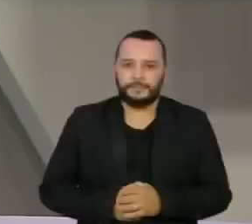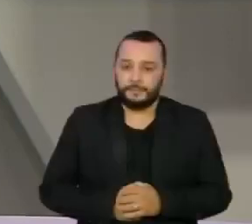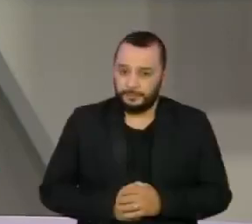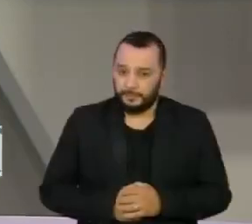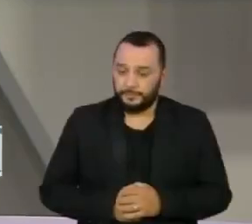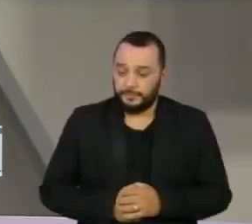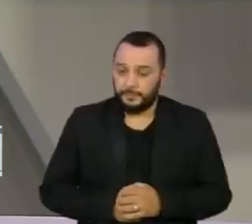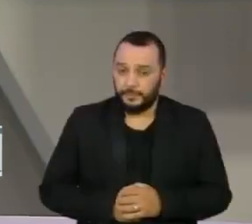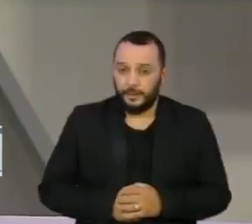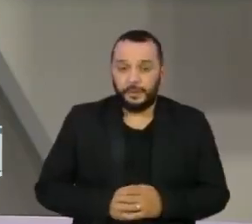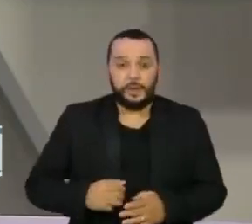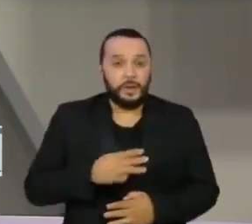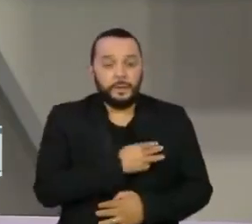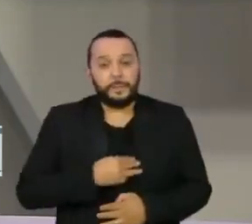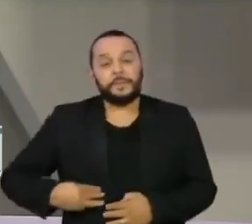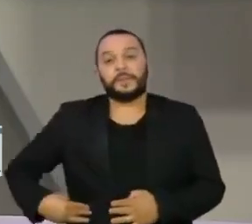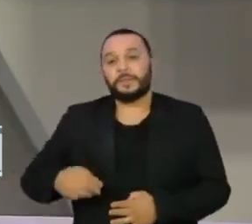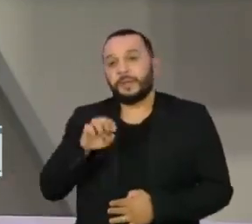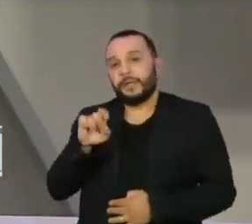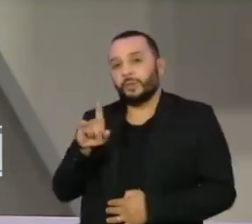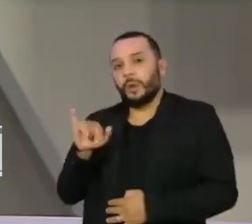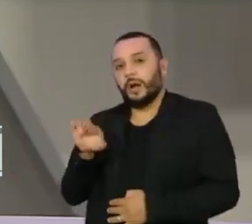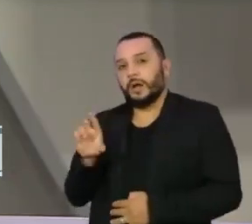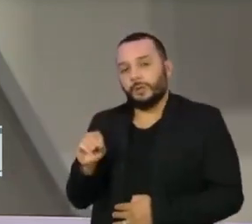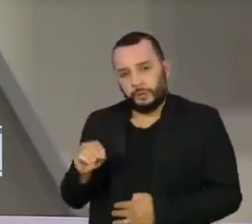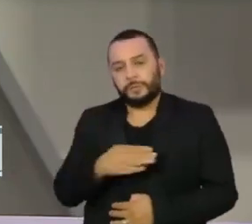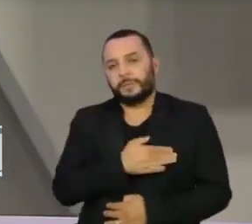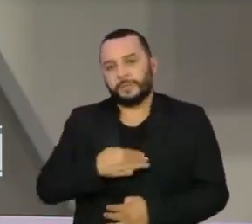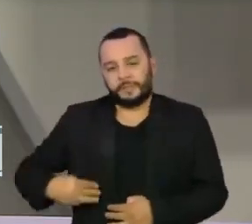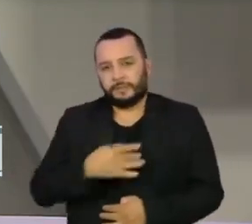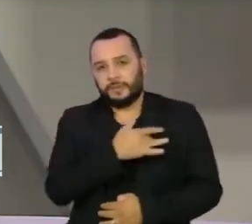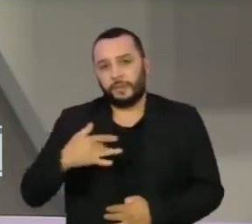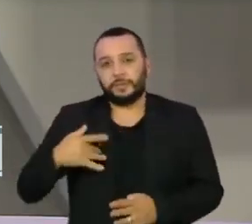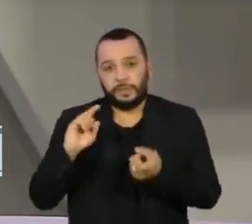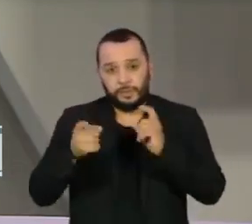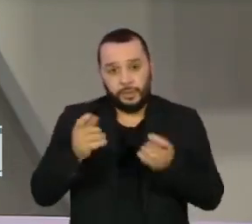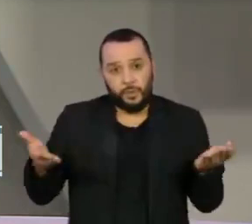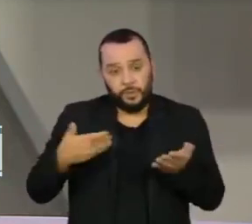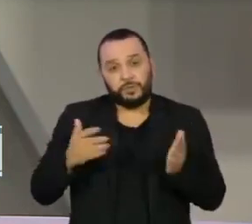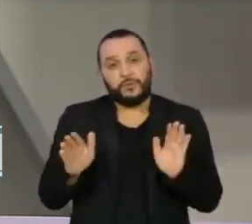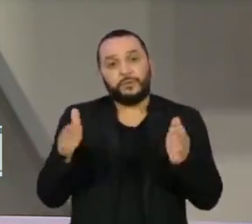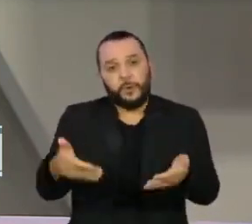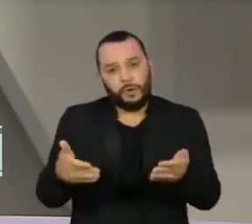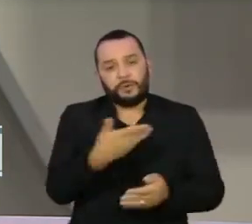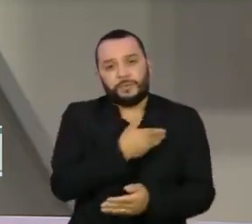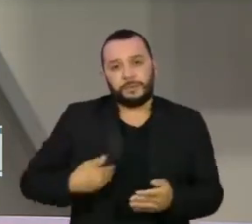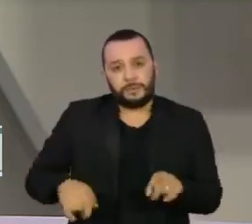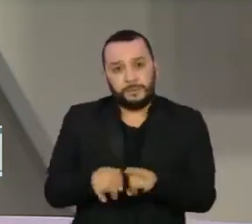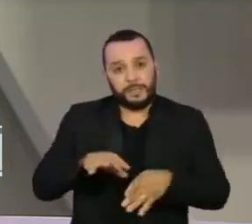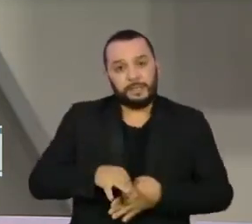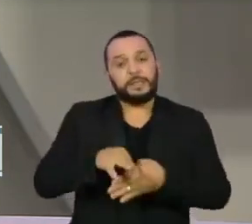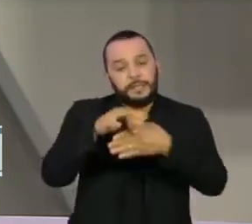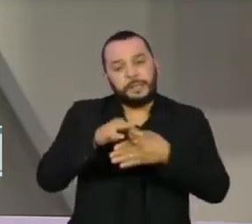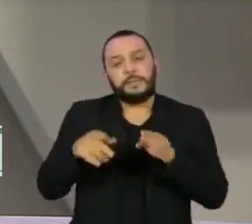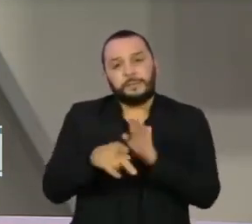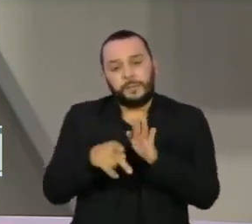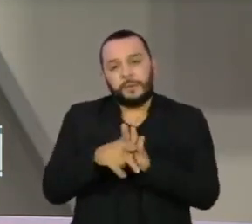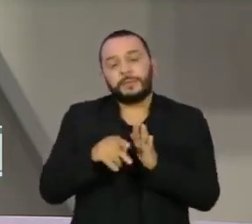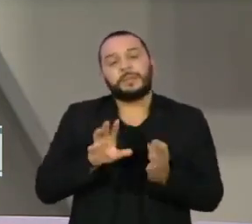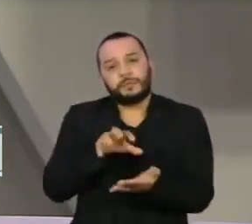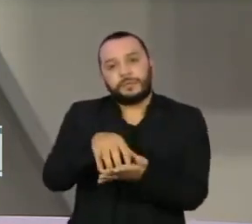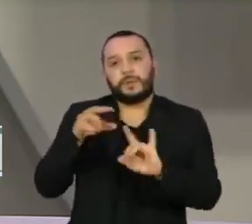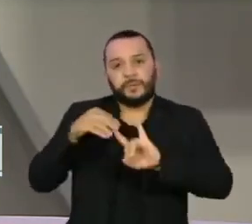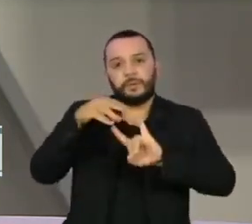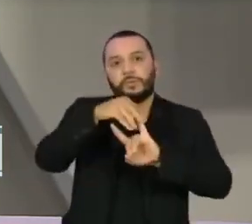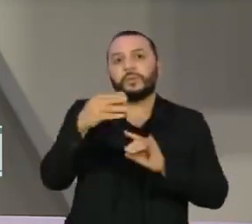o ministro pazuello se reunião hoje pela manhã com o representante do fórum Nacional de governadores e com líderes da Fundação Oswaldo Cruz para